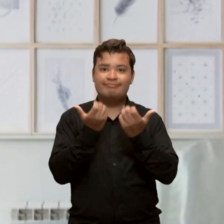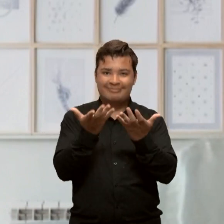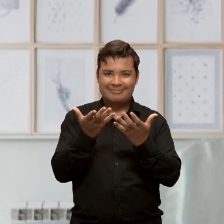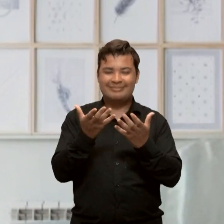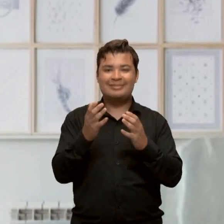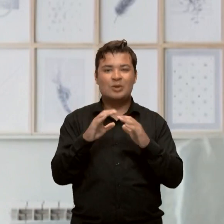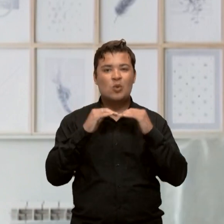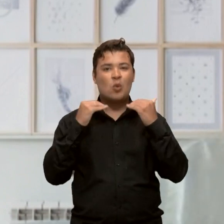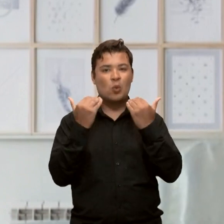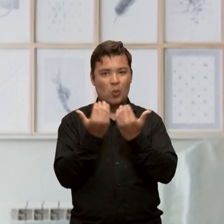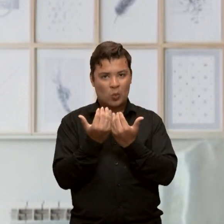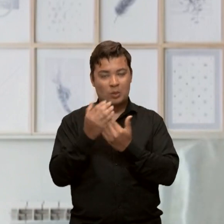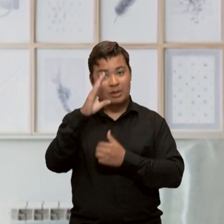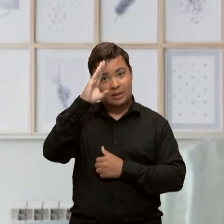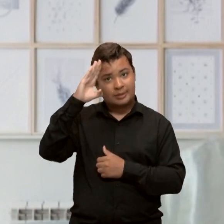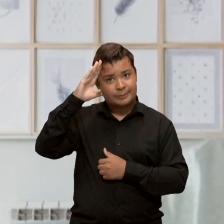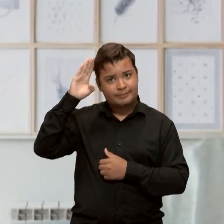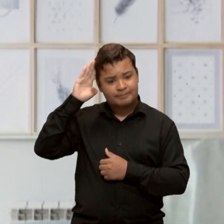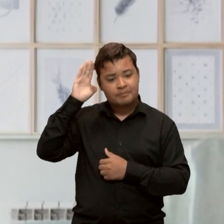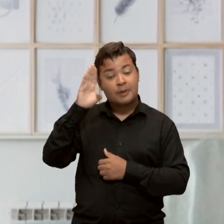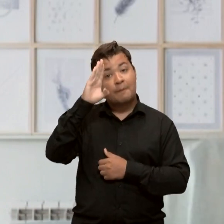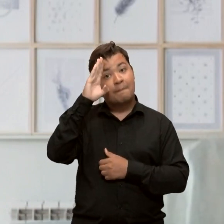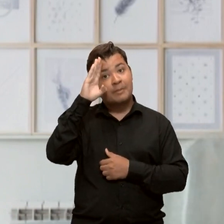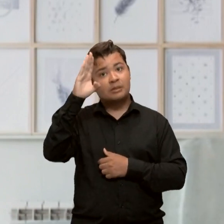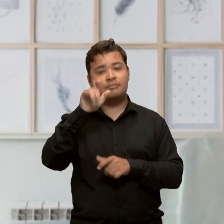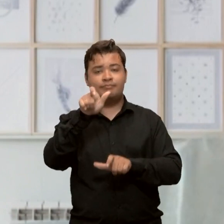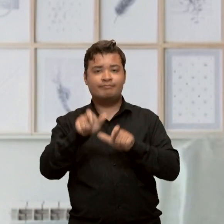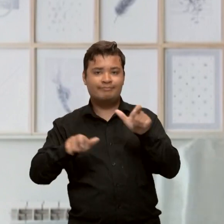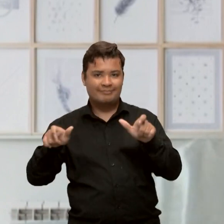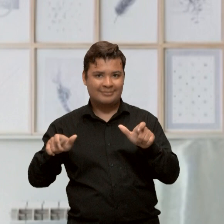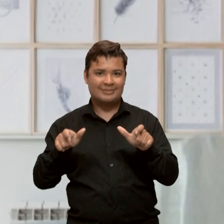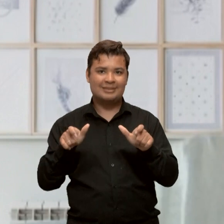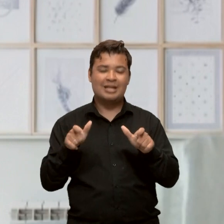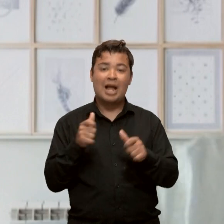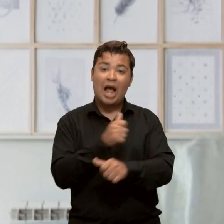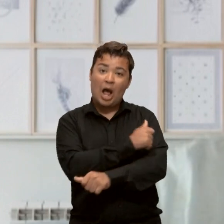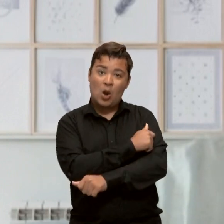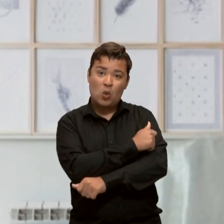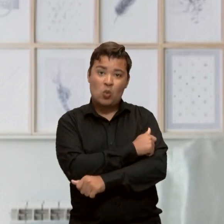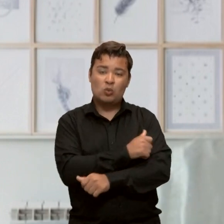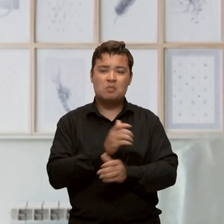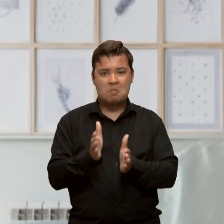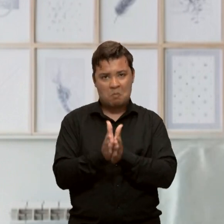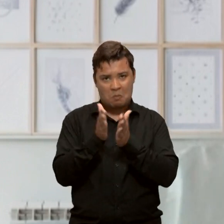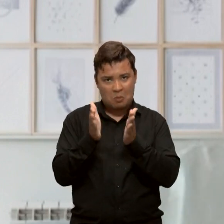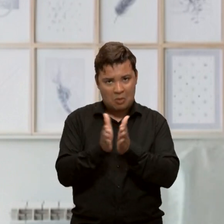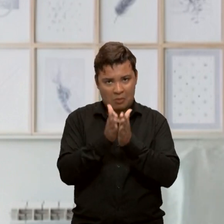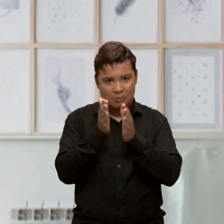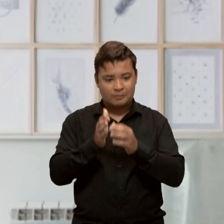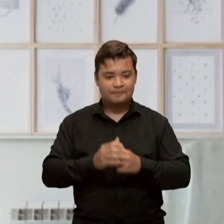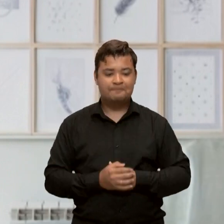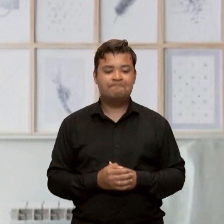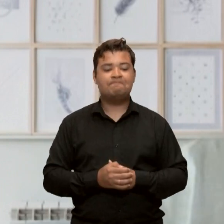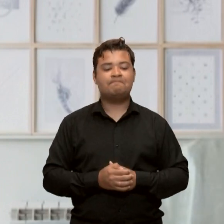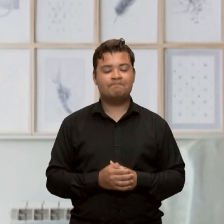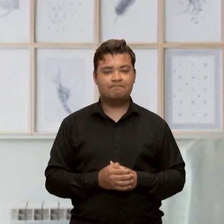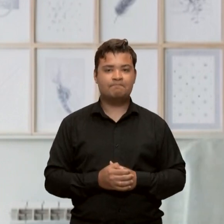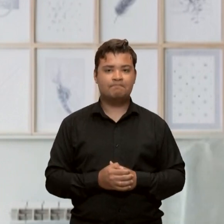acadêmica, preferencialmente os estudantes de baixa renda. Então, uma política focalizada que visa